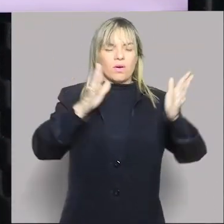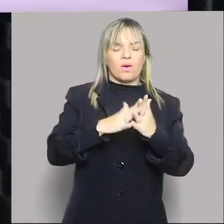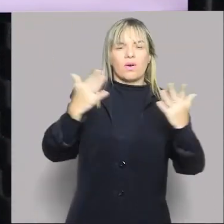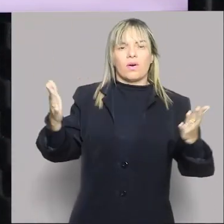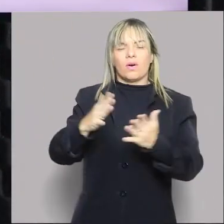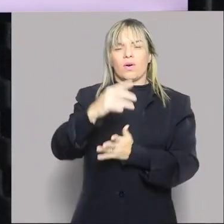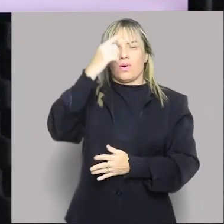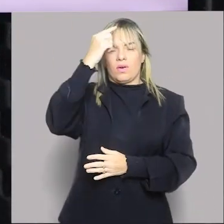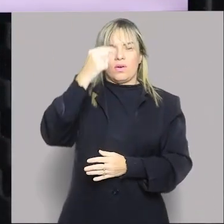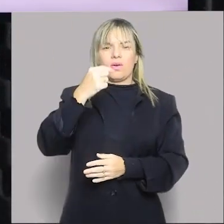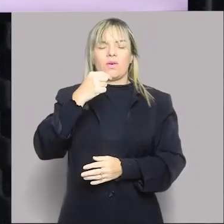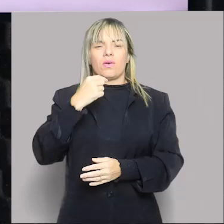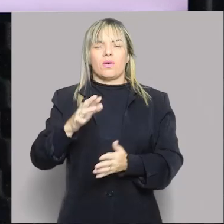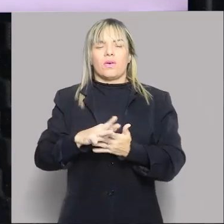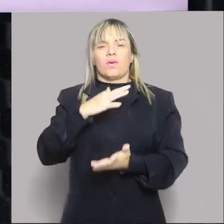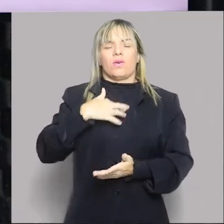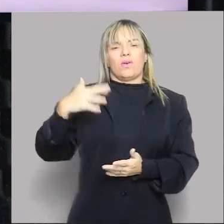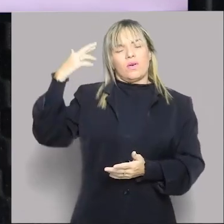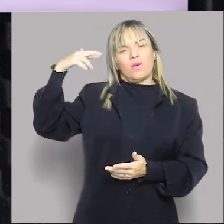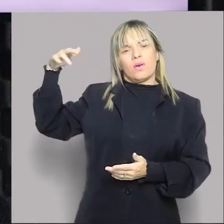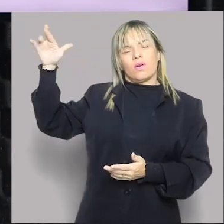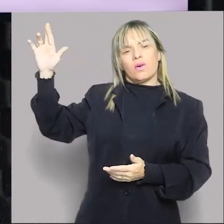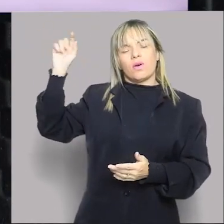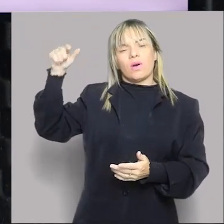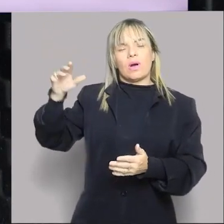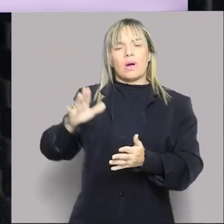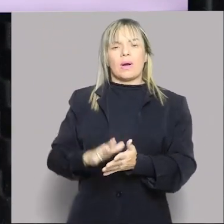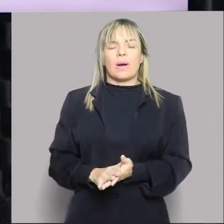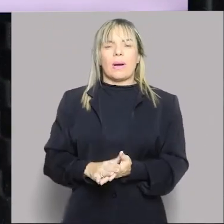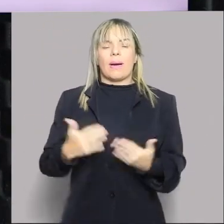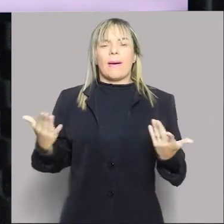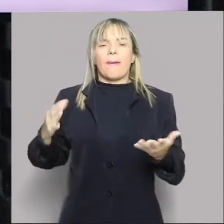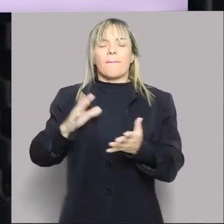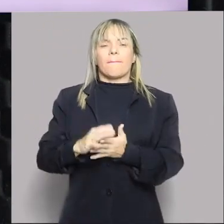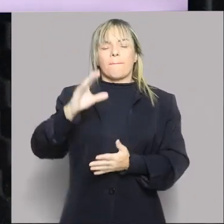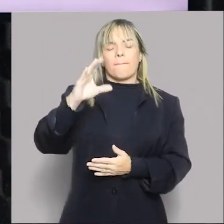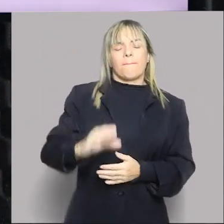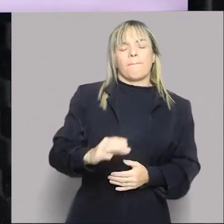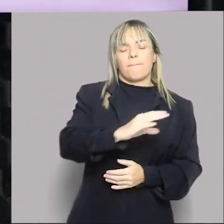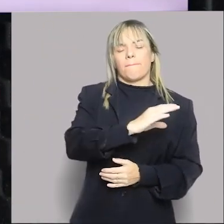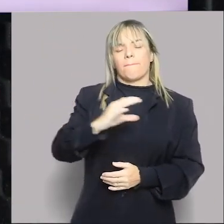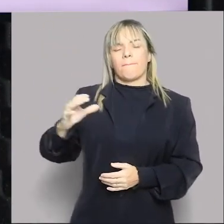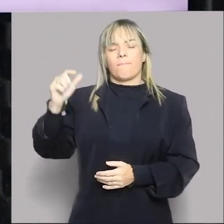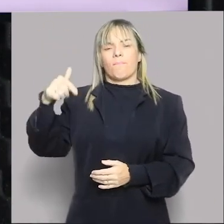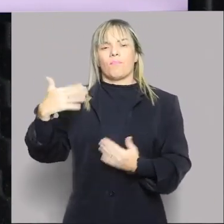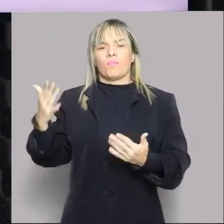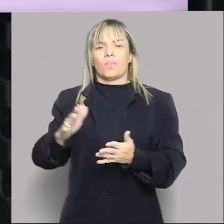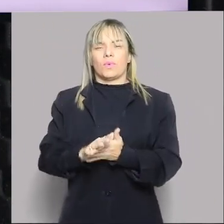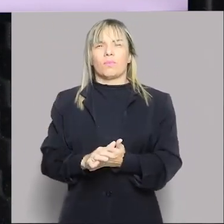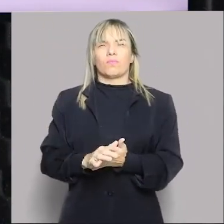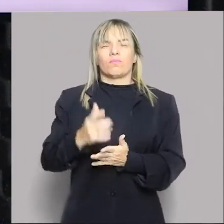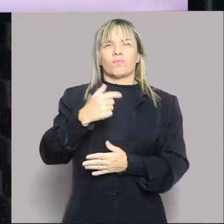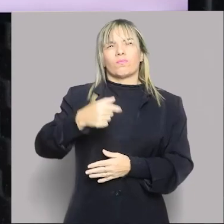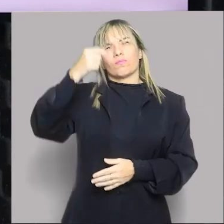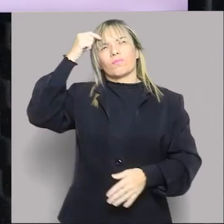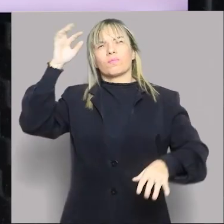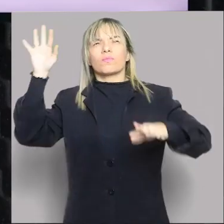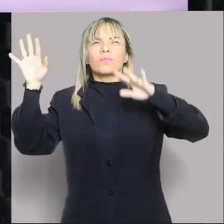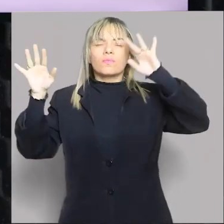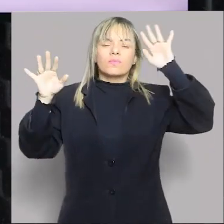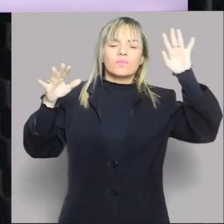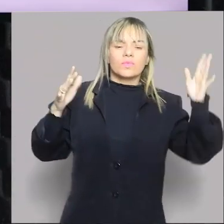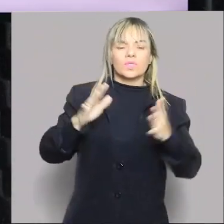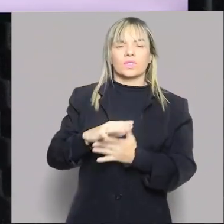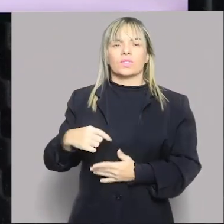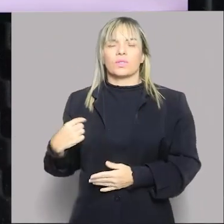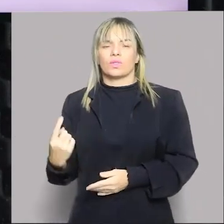importantes para quem é cristão, porque ela definiu as figuras e as imagens, o imagético que a gente tem desses elementos, mas não só da nossa